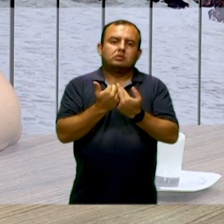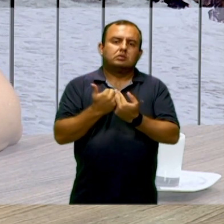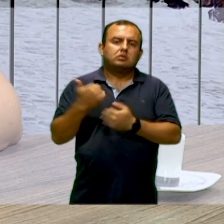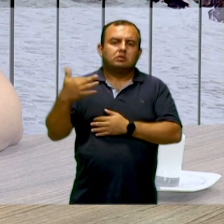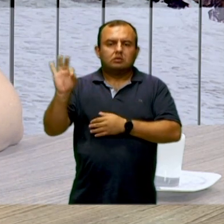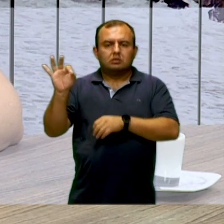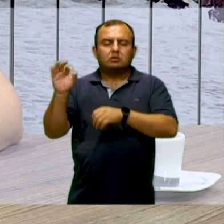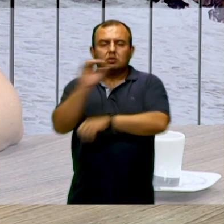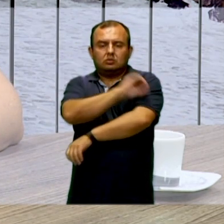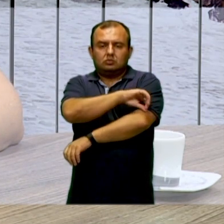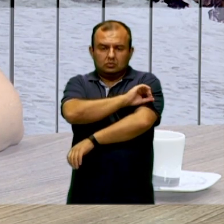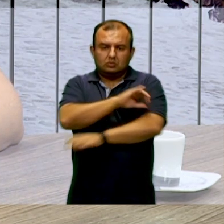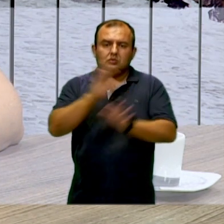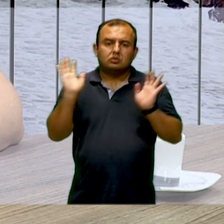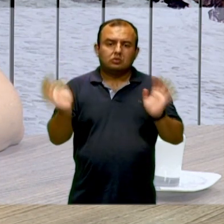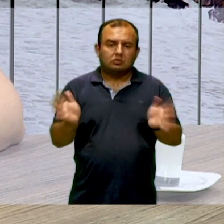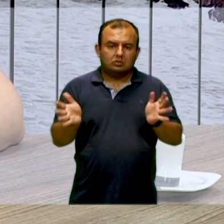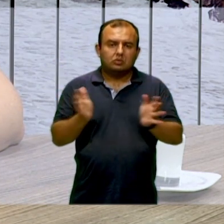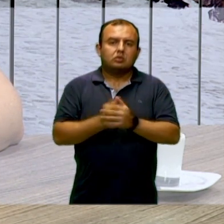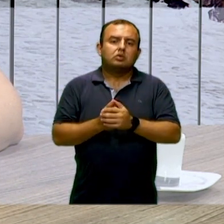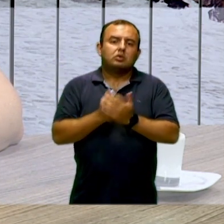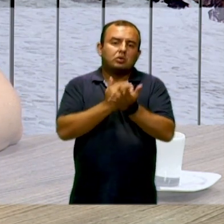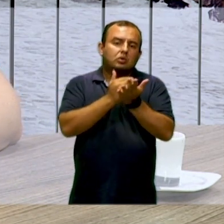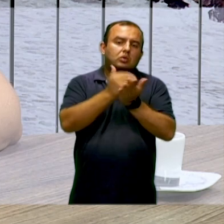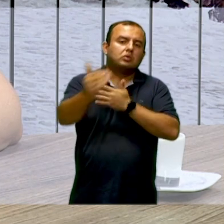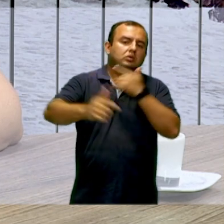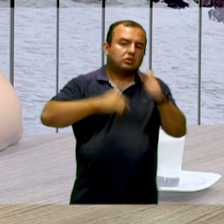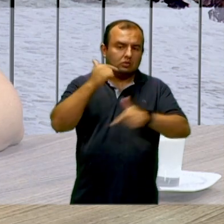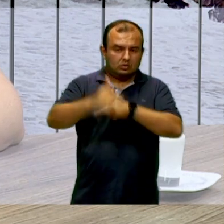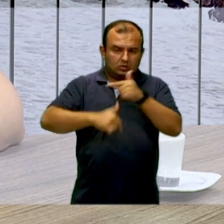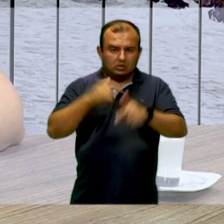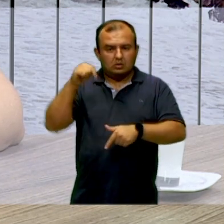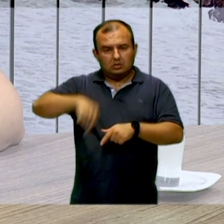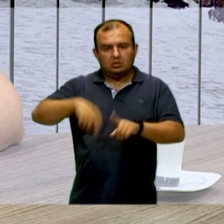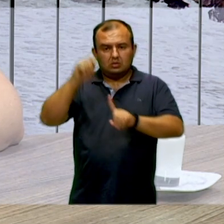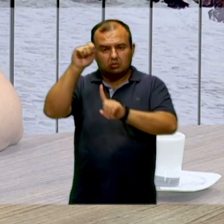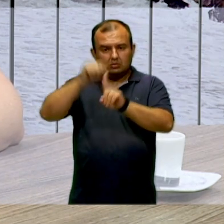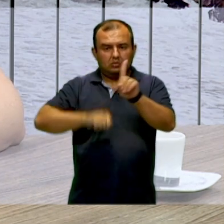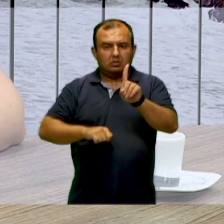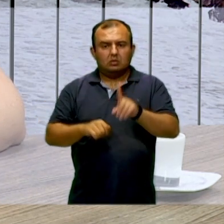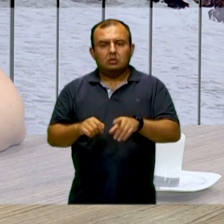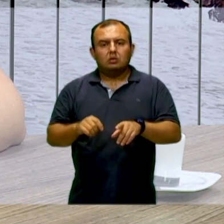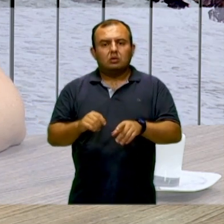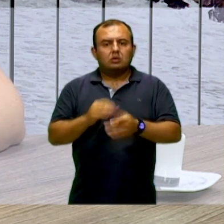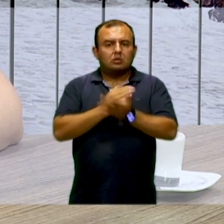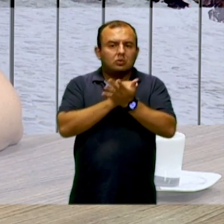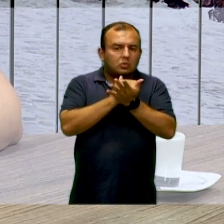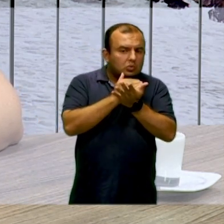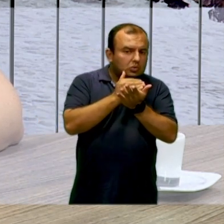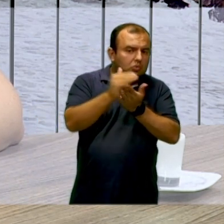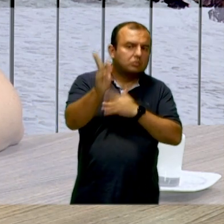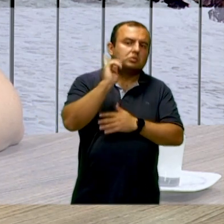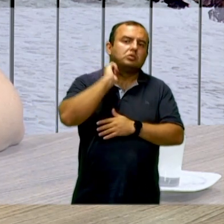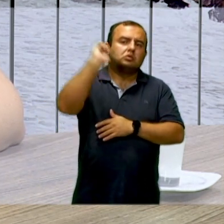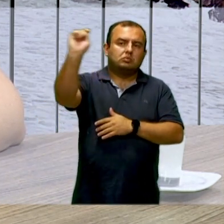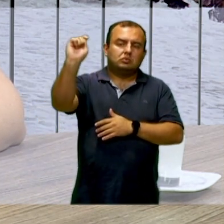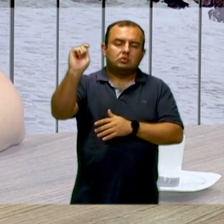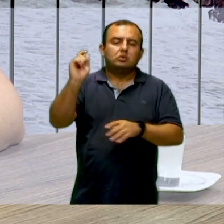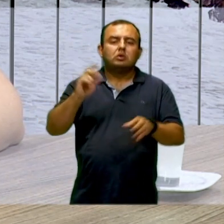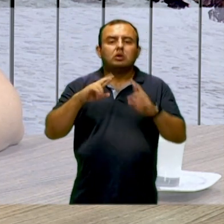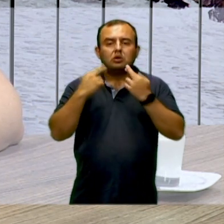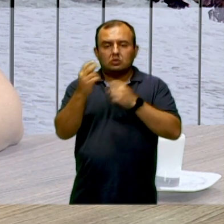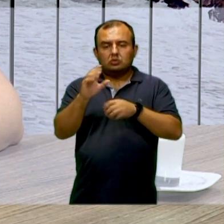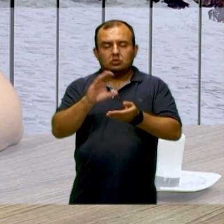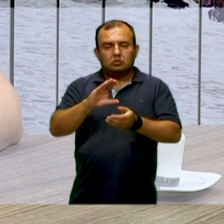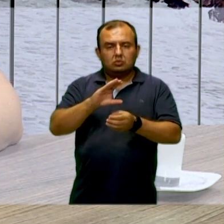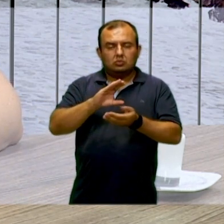10 oficineiros ali já devem iniciar os trabalhos ainda nesse mês. Mais tarde, bem no comecinho de abril. Vai ter a reunião do